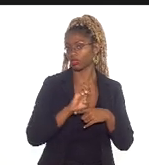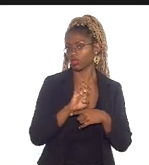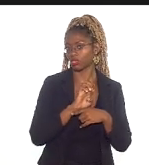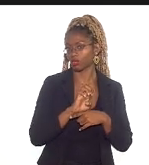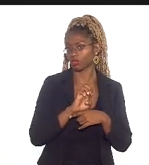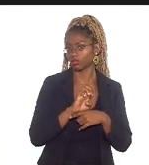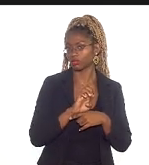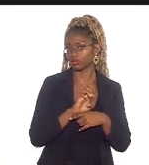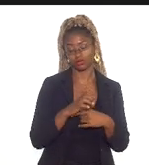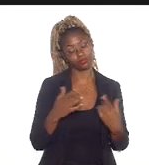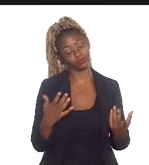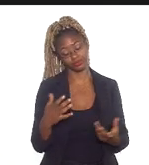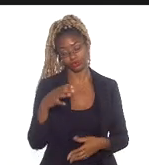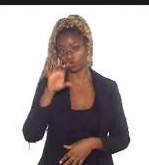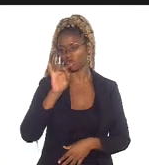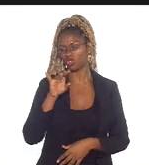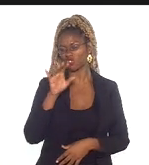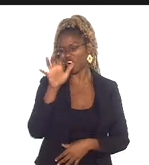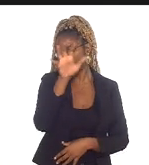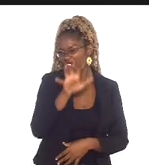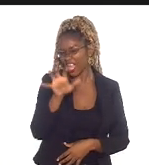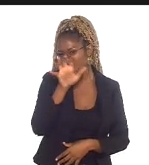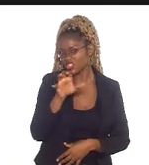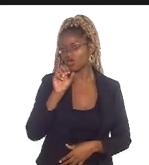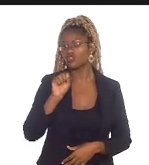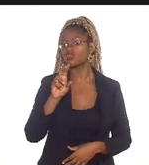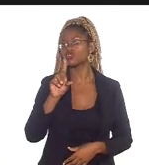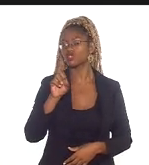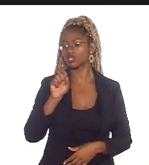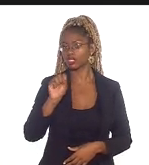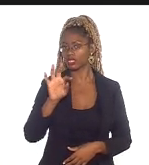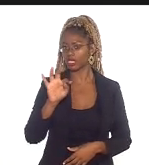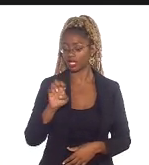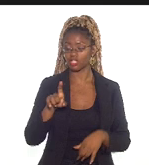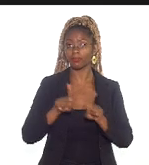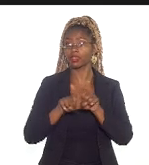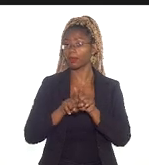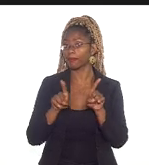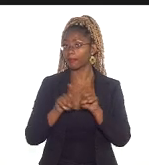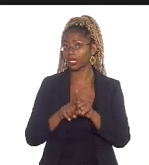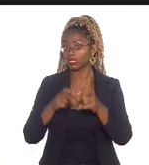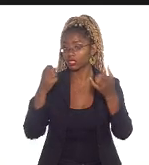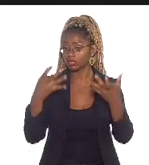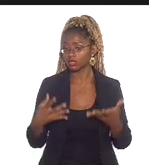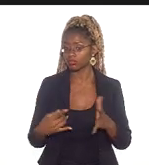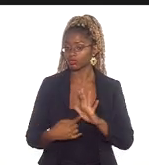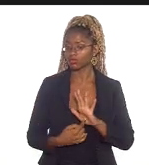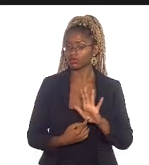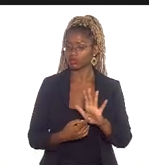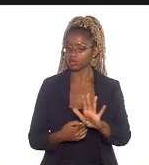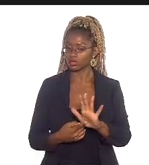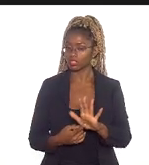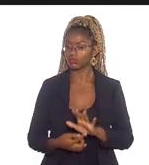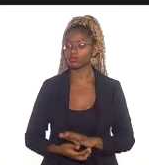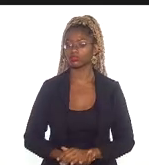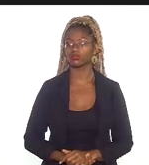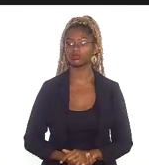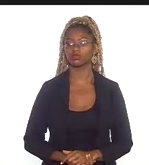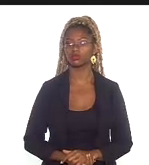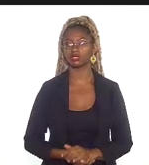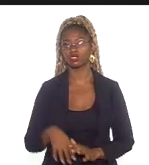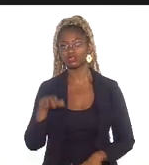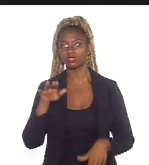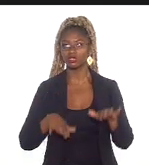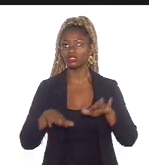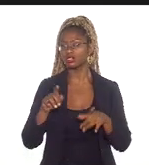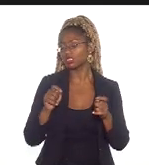na região sudeste, né? E aqui fazer uma observação que pode